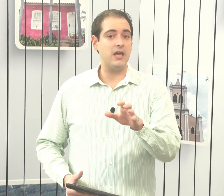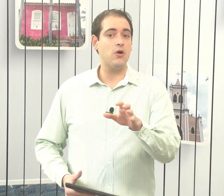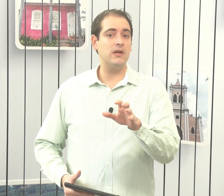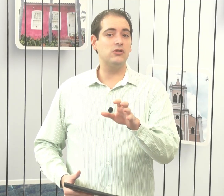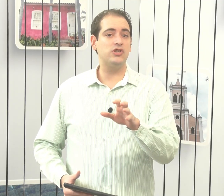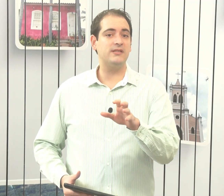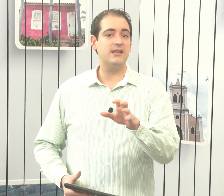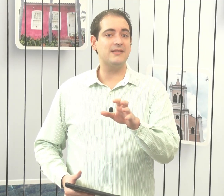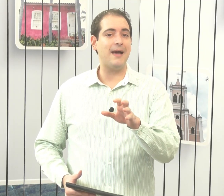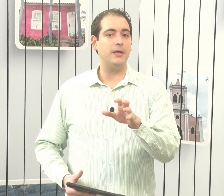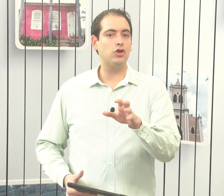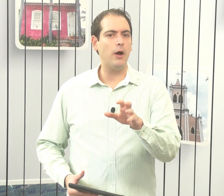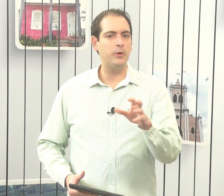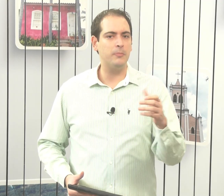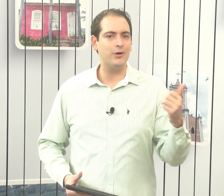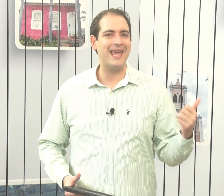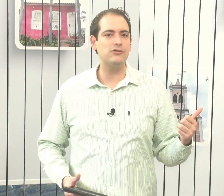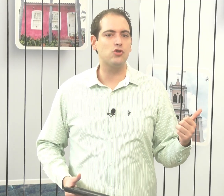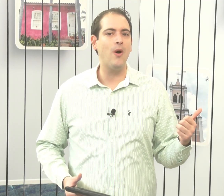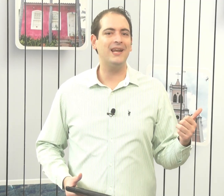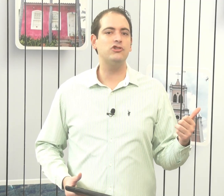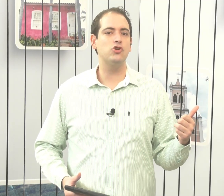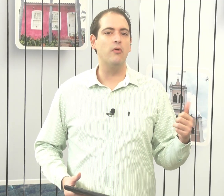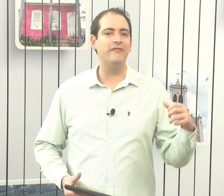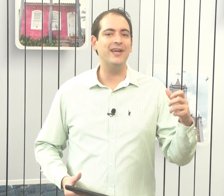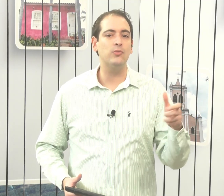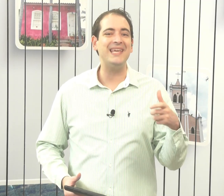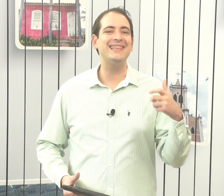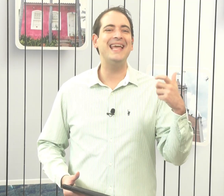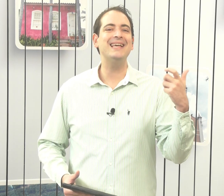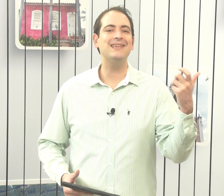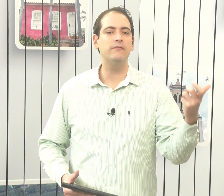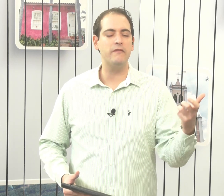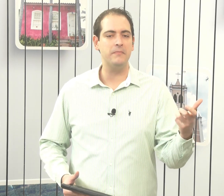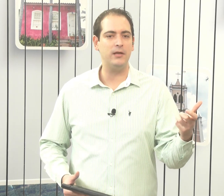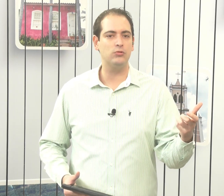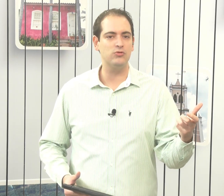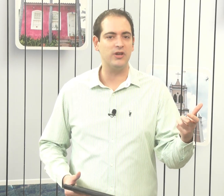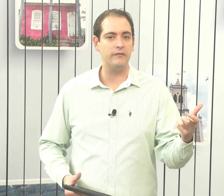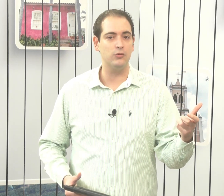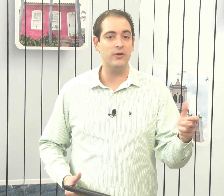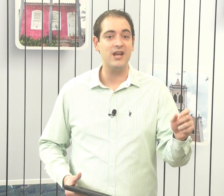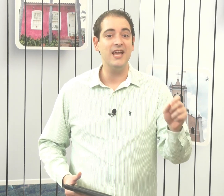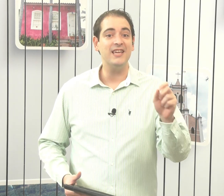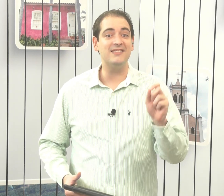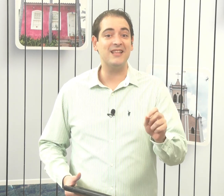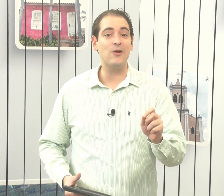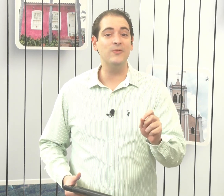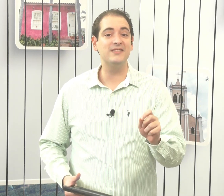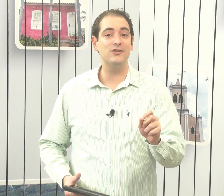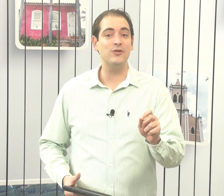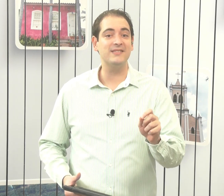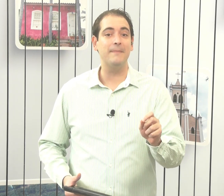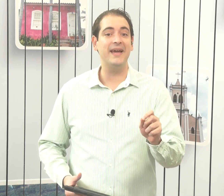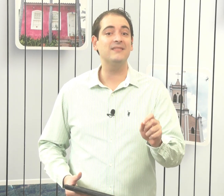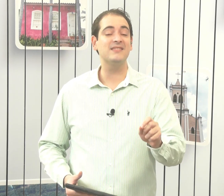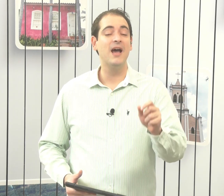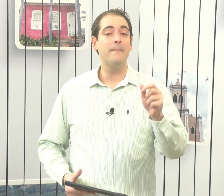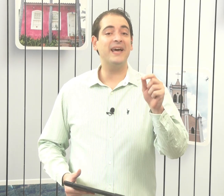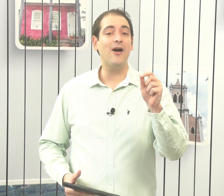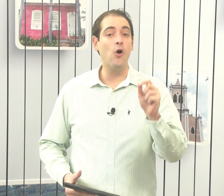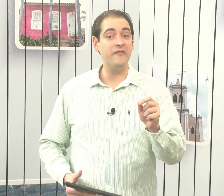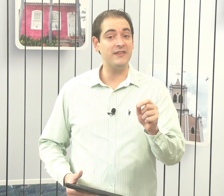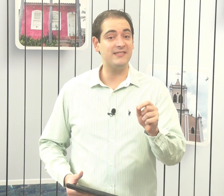A gente segue aqui com as notícias da Metrópole, porque a Escola de Governo e Desenvolvimento do Servidor está com inscrições